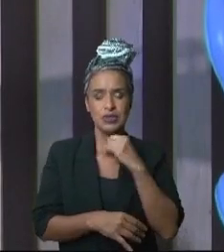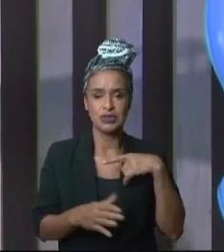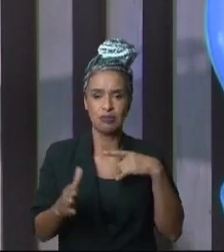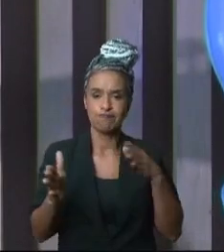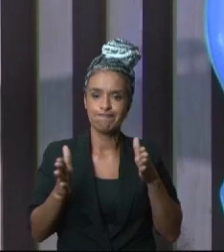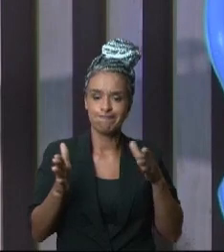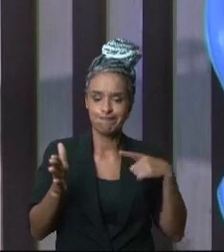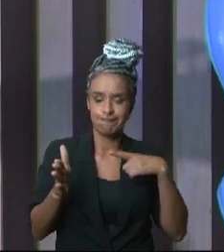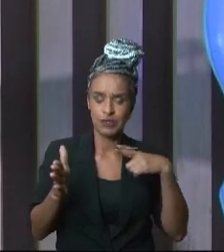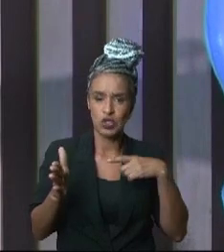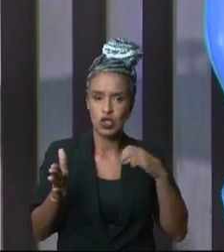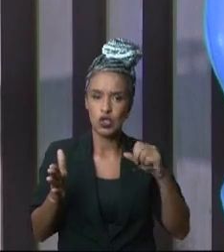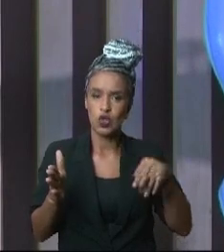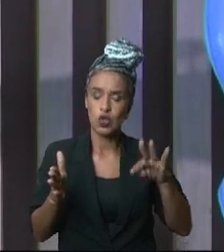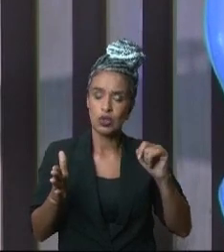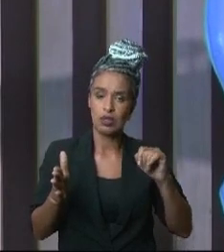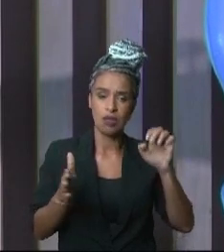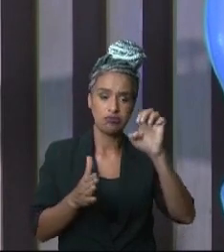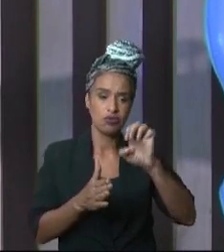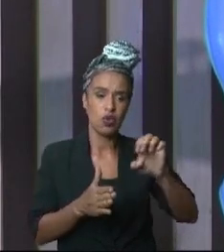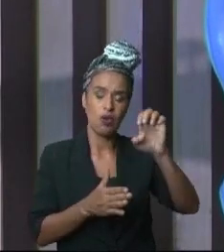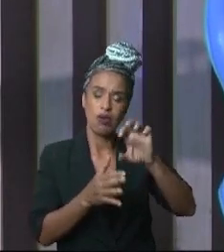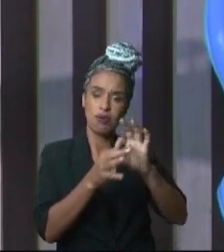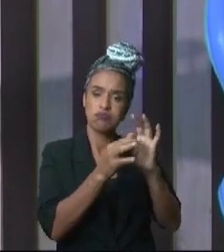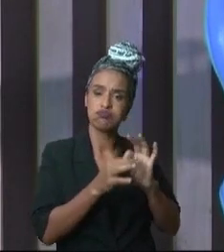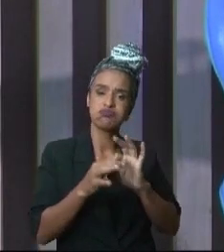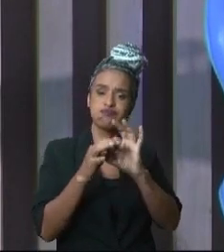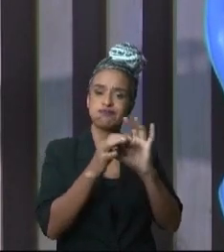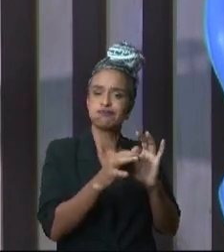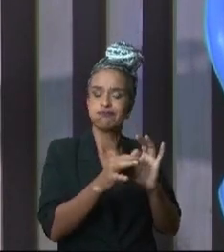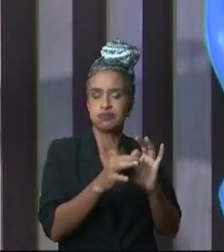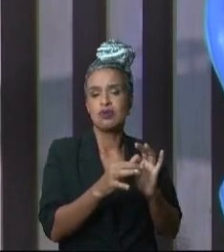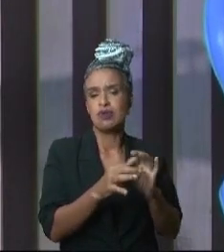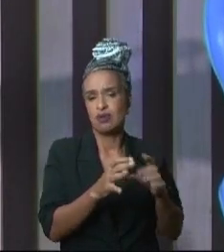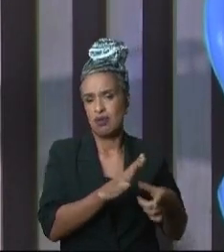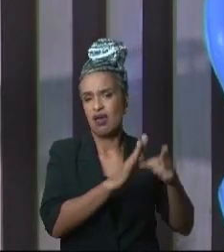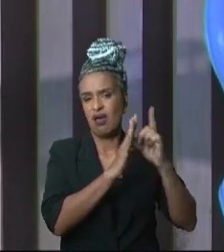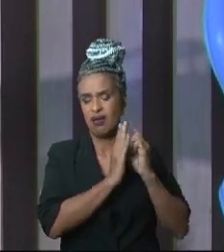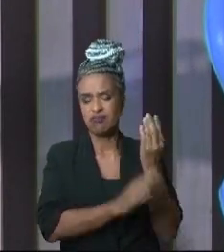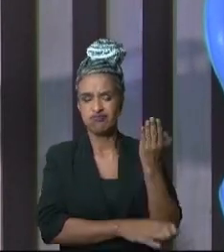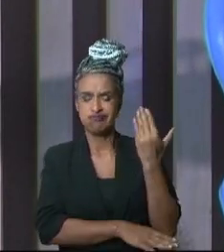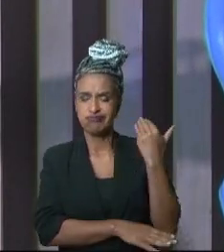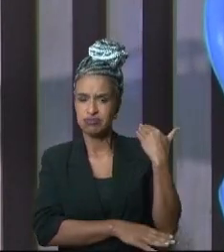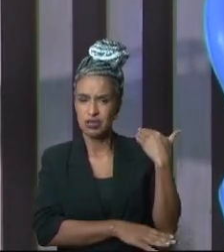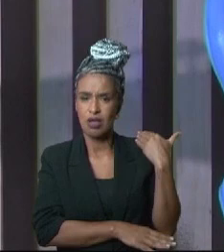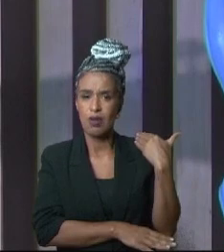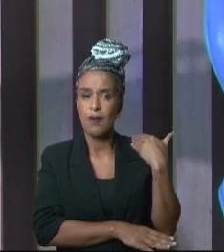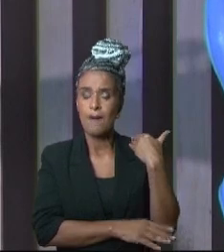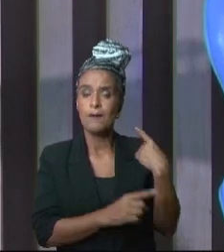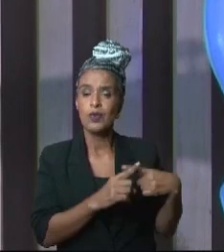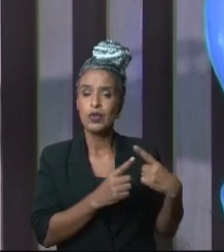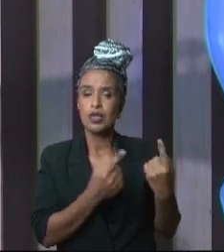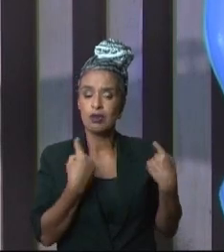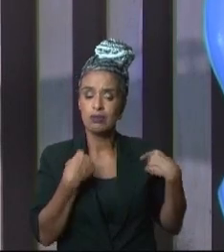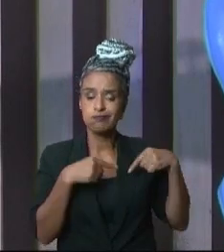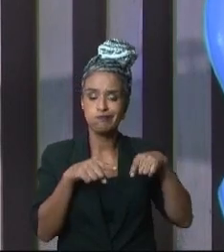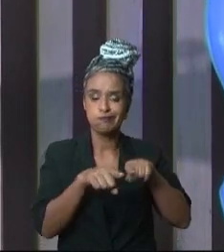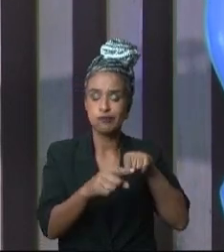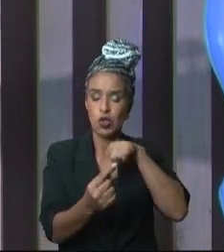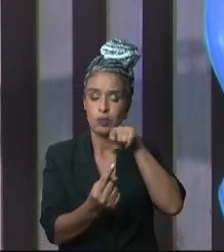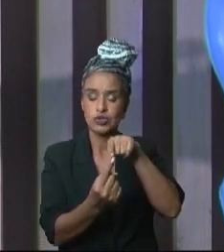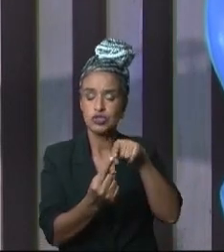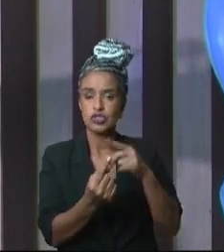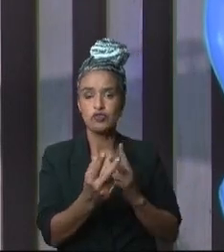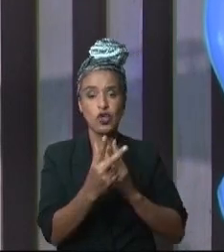eu acho que tanto a OTAN como a União Europeia são mais fortes do que foram há muito tempo, porque nós temos um objetivo comum, nós temos uma